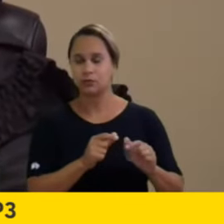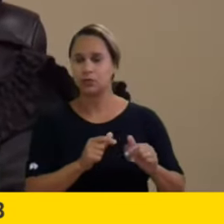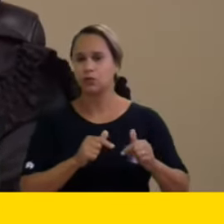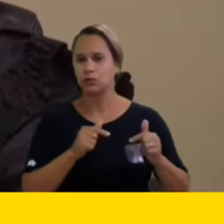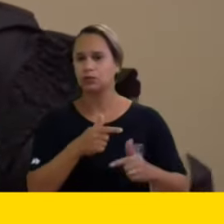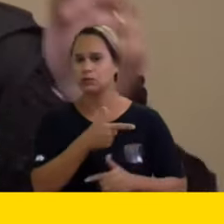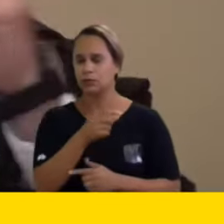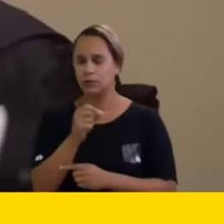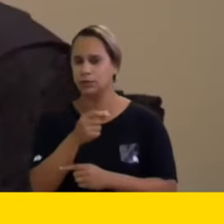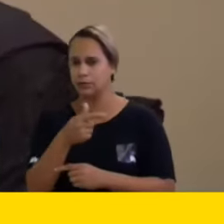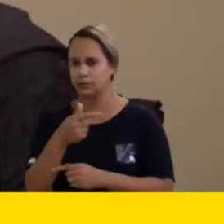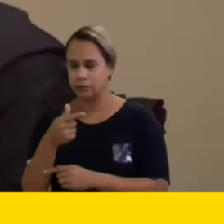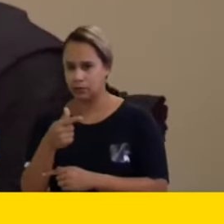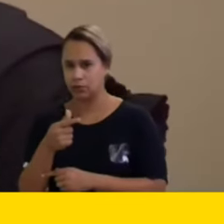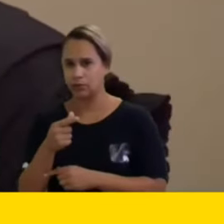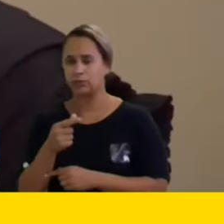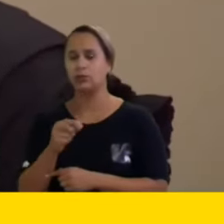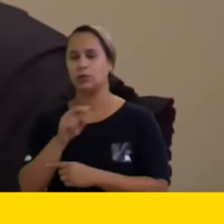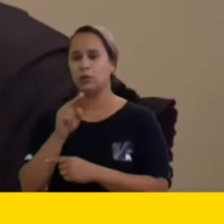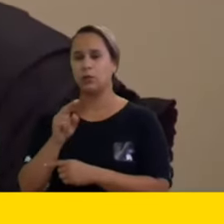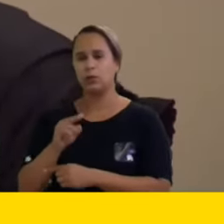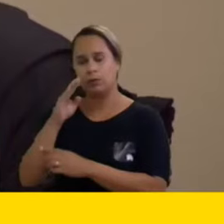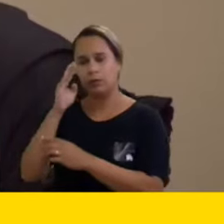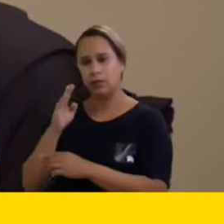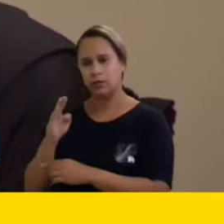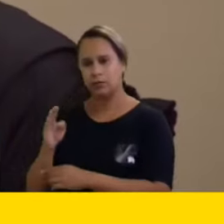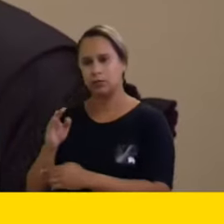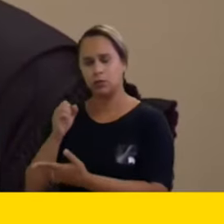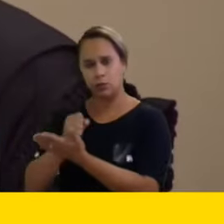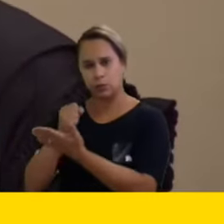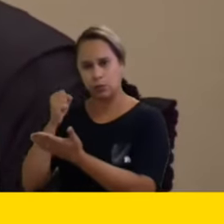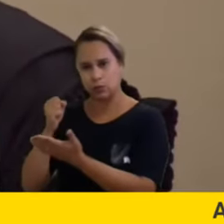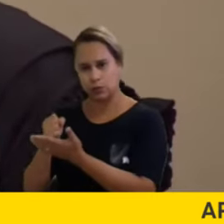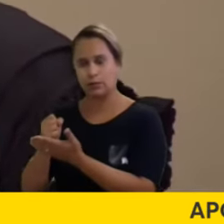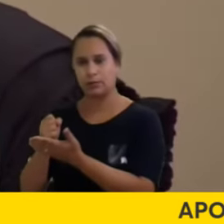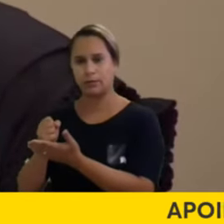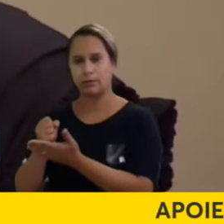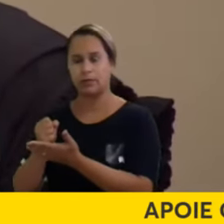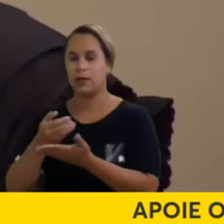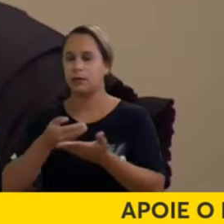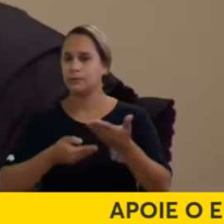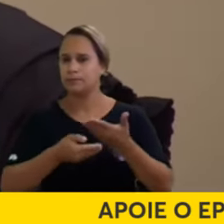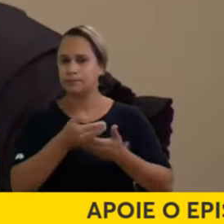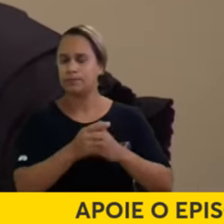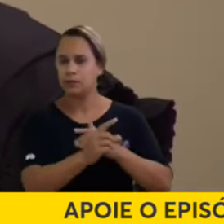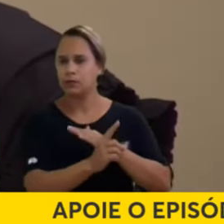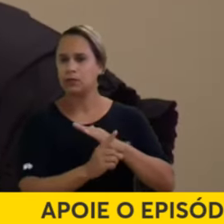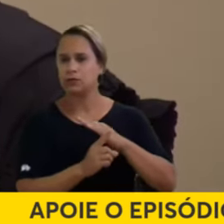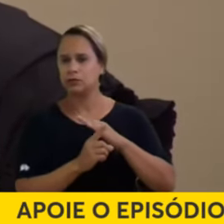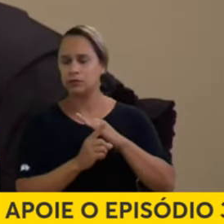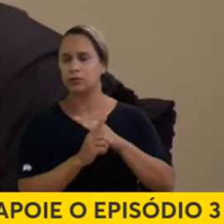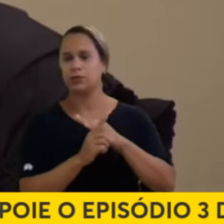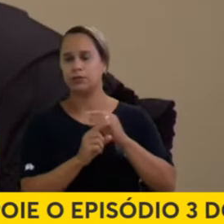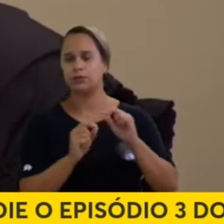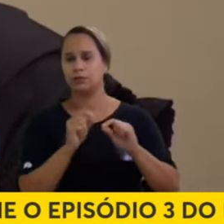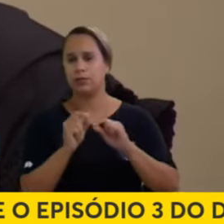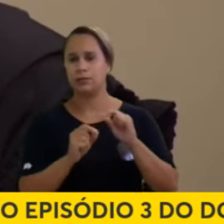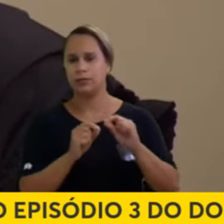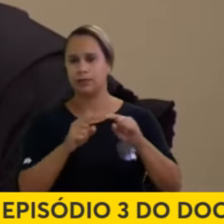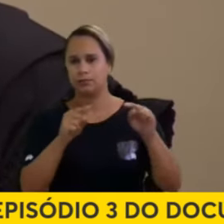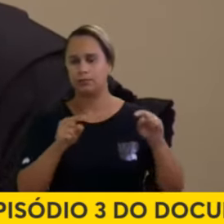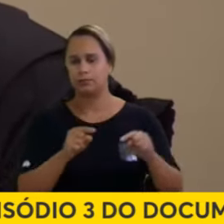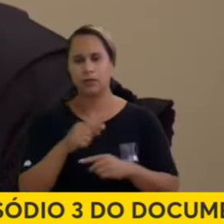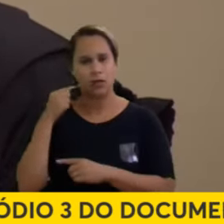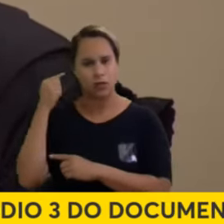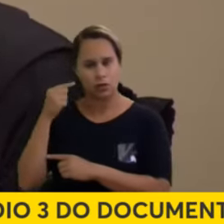diretório Nacional do União Brasil contratou para atendimento da agremiação mais de um escritório de advocacia cujas contratações ocorreram em